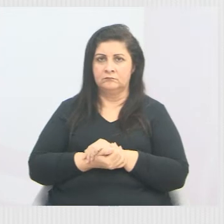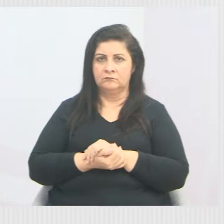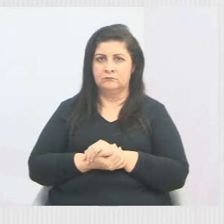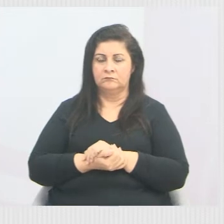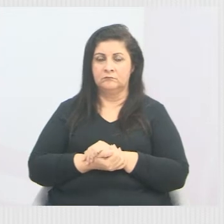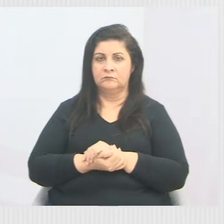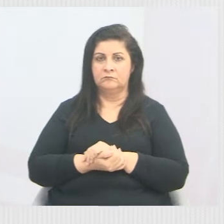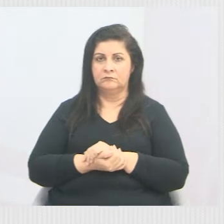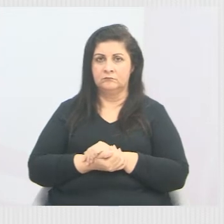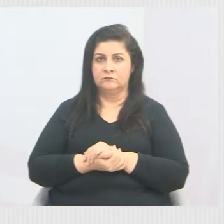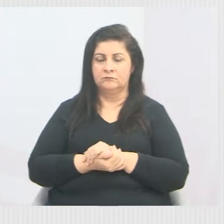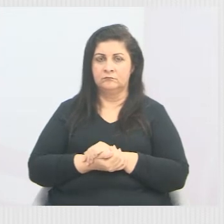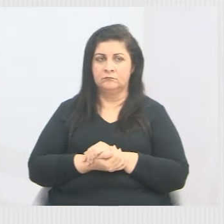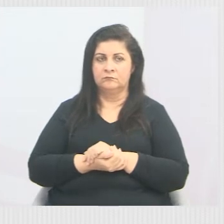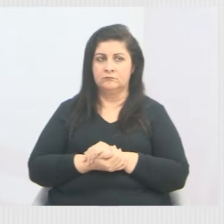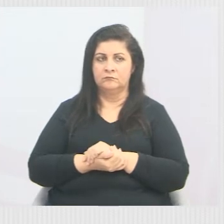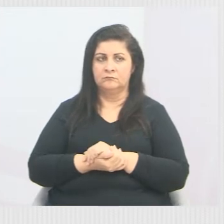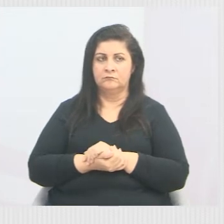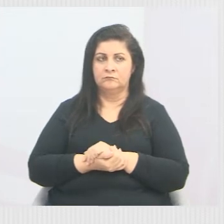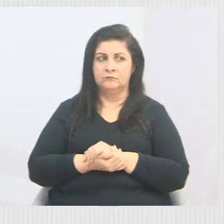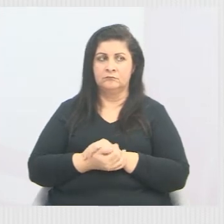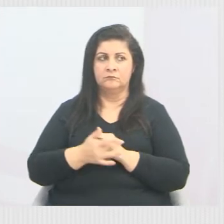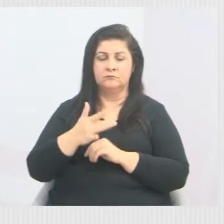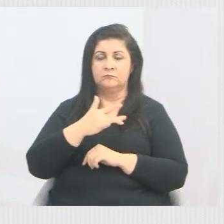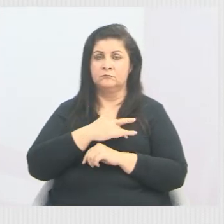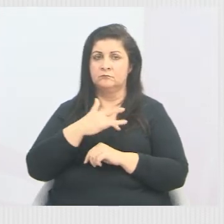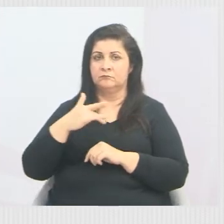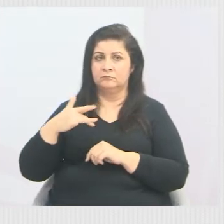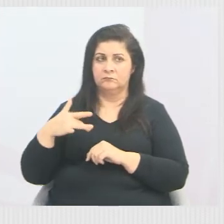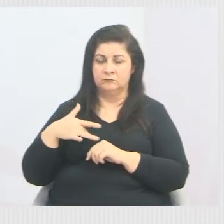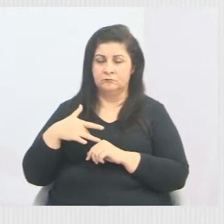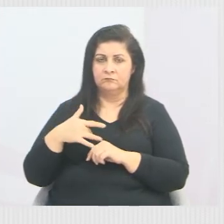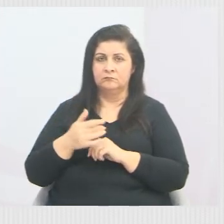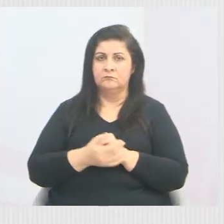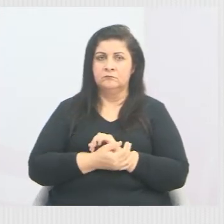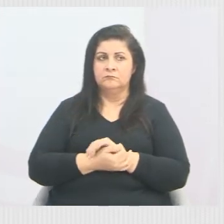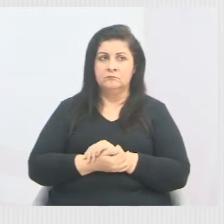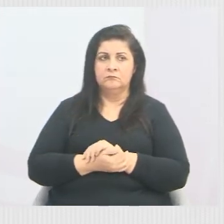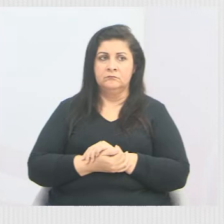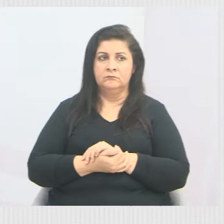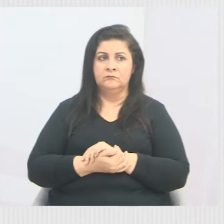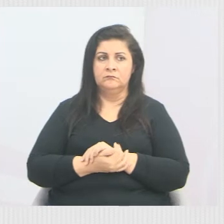17,56% de aplicação no ensino. Na saúde,